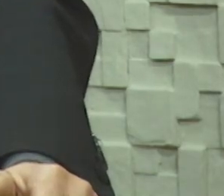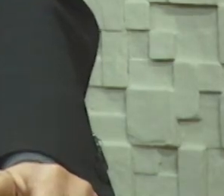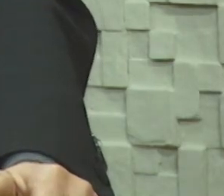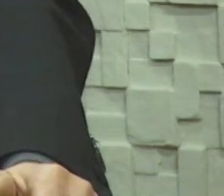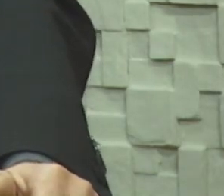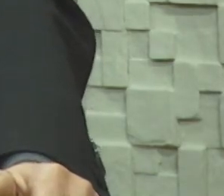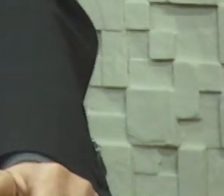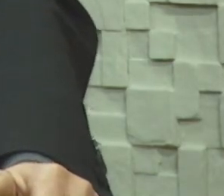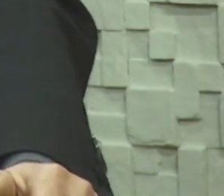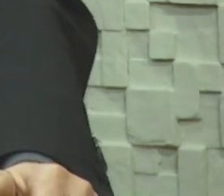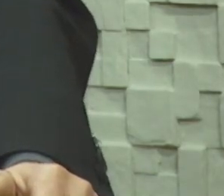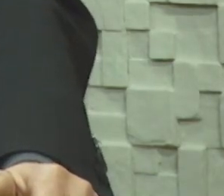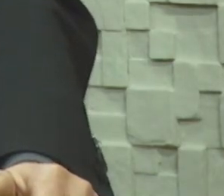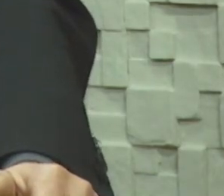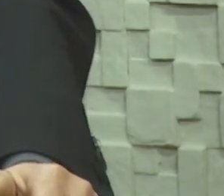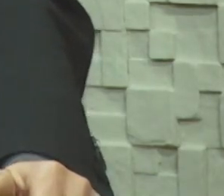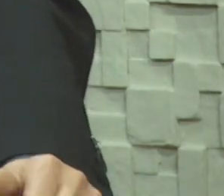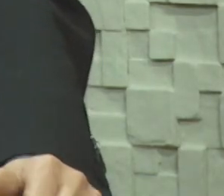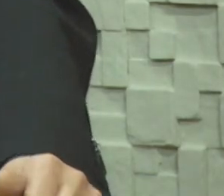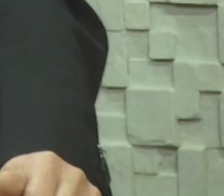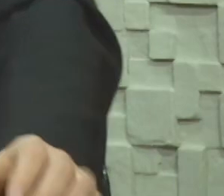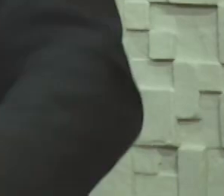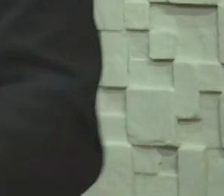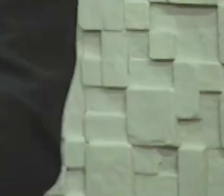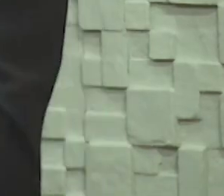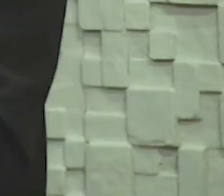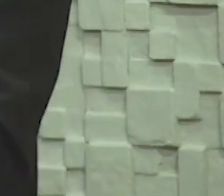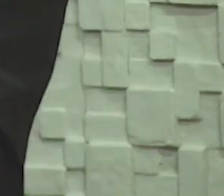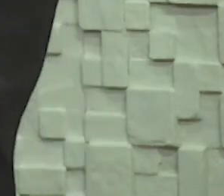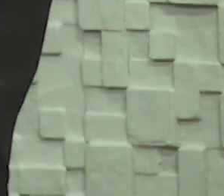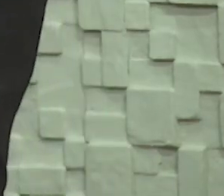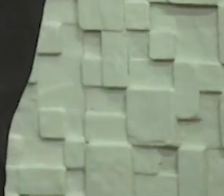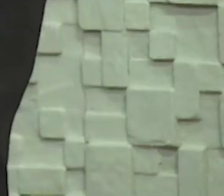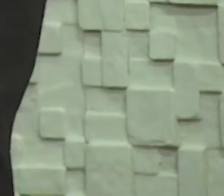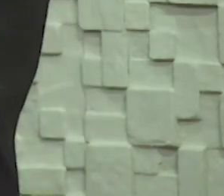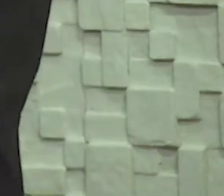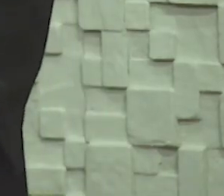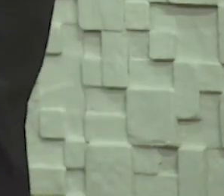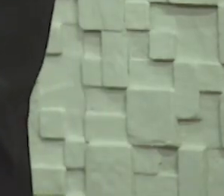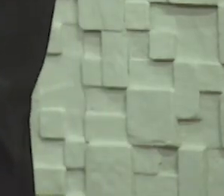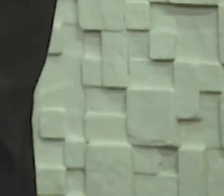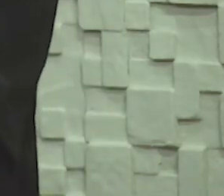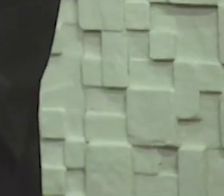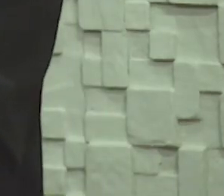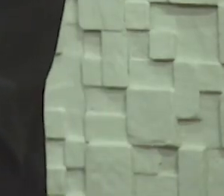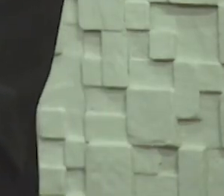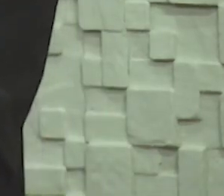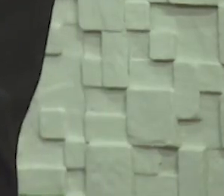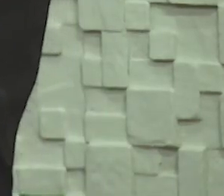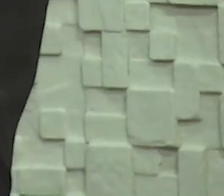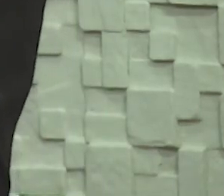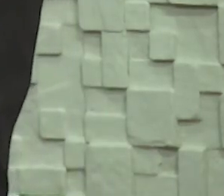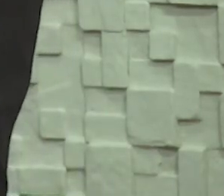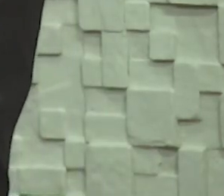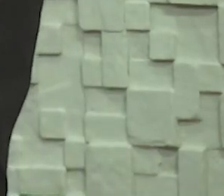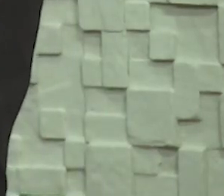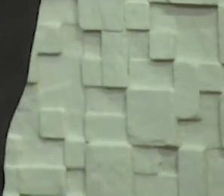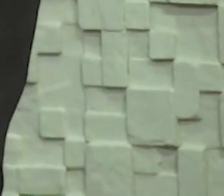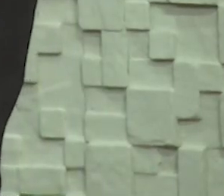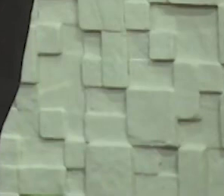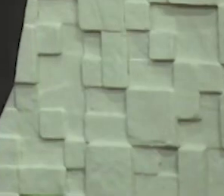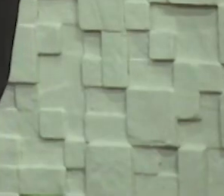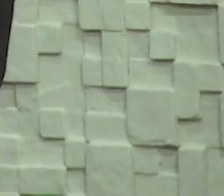cardiopatia congênita só no Brasil são mais de 21 mil bebês que precisa de algum tipo de intervenção cirúrgica para sobreviver